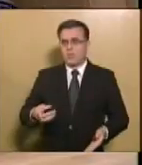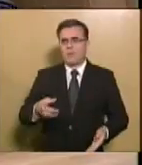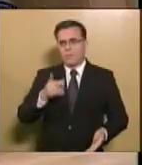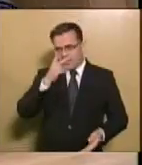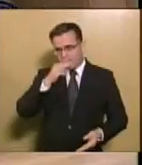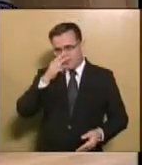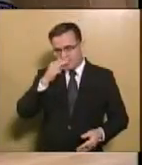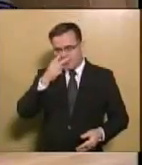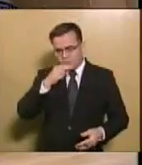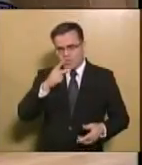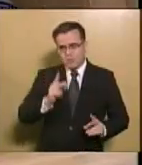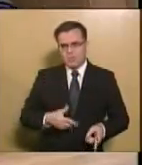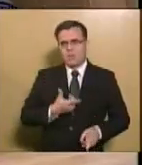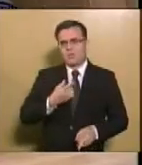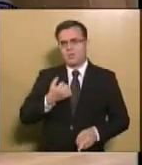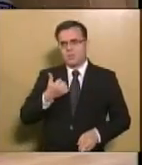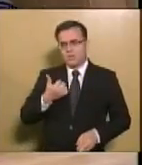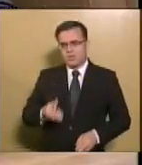2015, aí vem 2016,